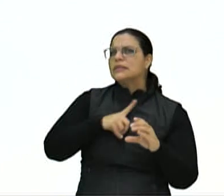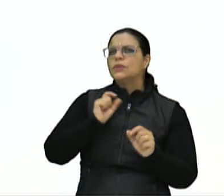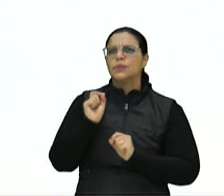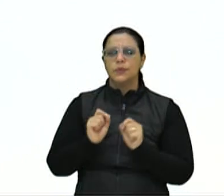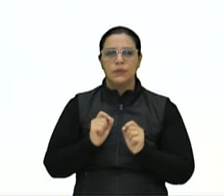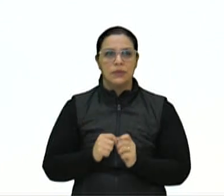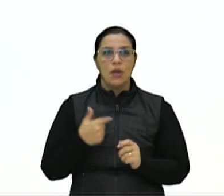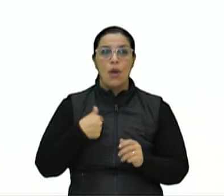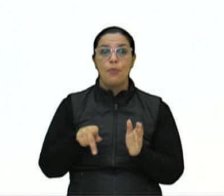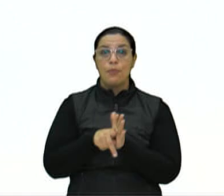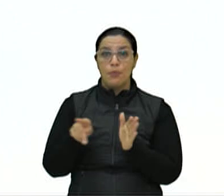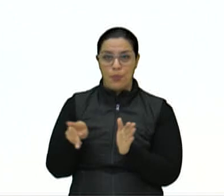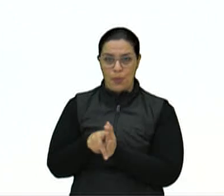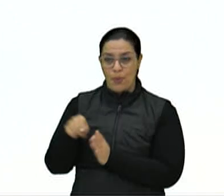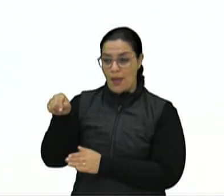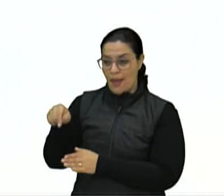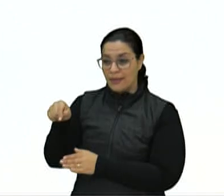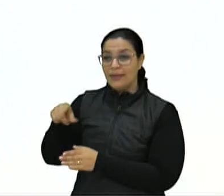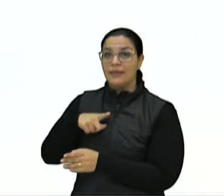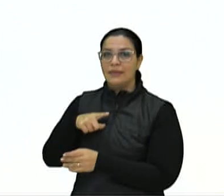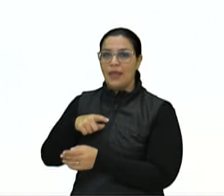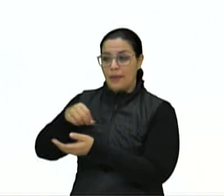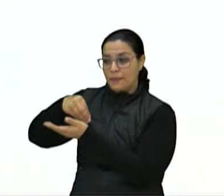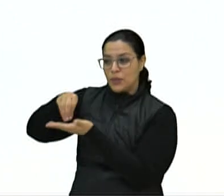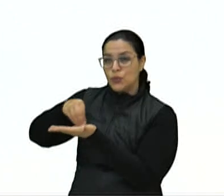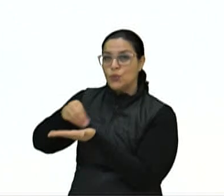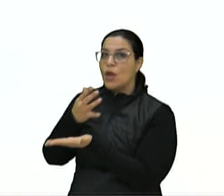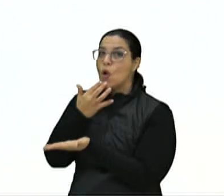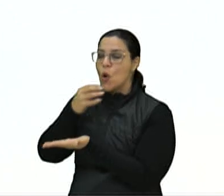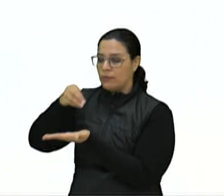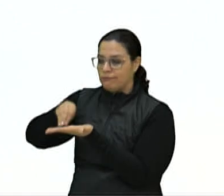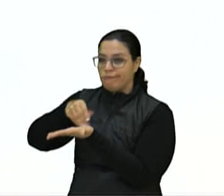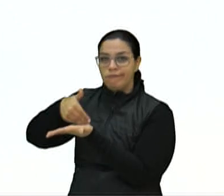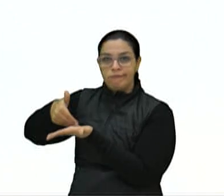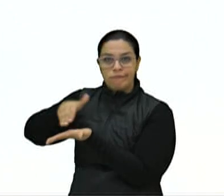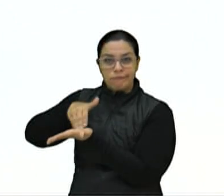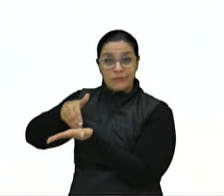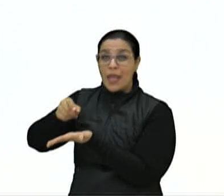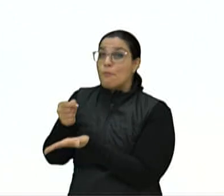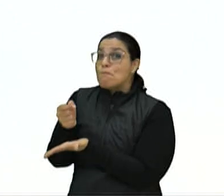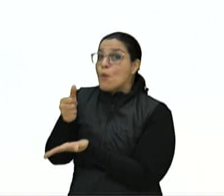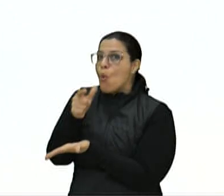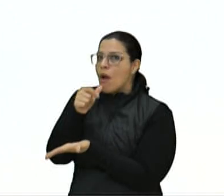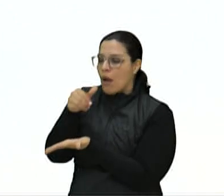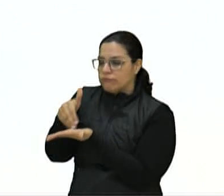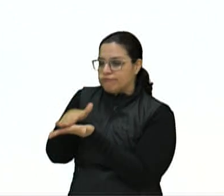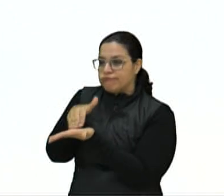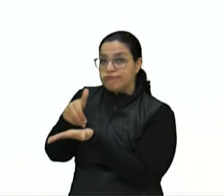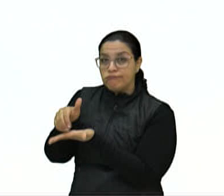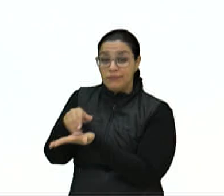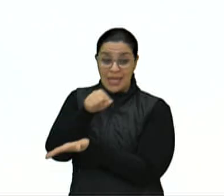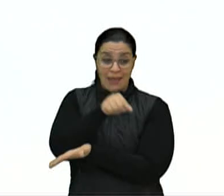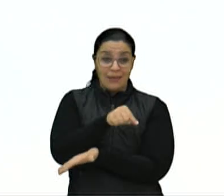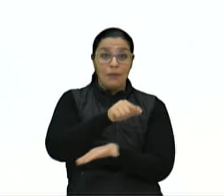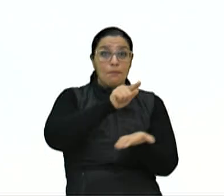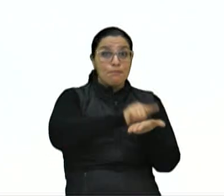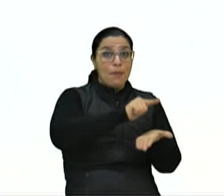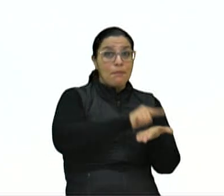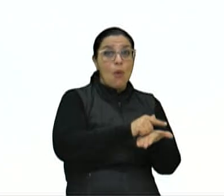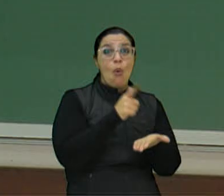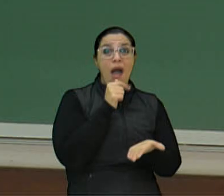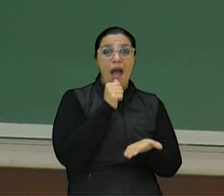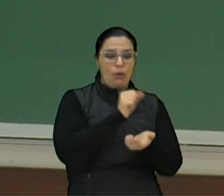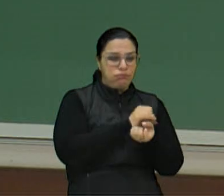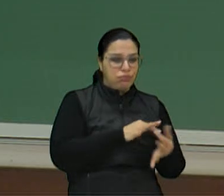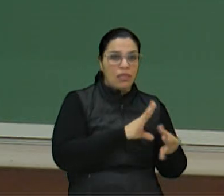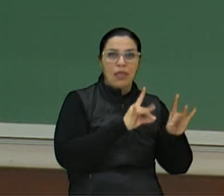características? A tinta se espalha pelo papel, o que acontece? A água presente no papel vai conduzir o pigmento também quando ele